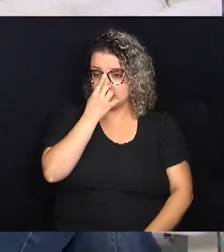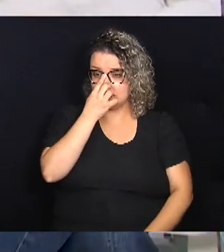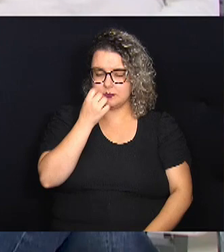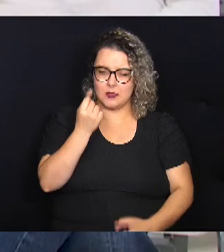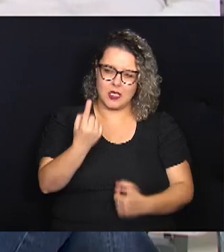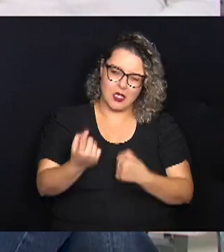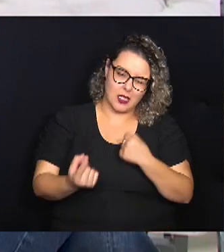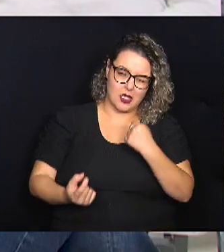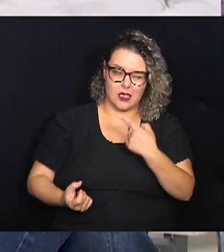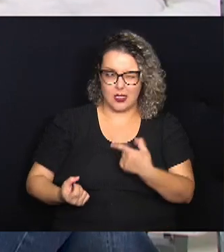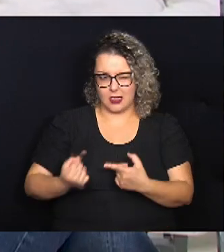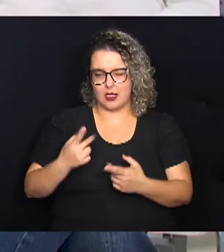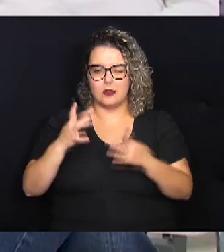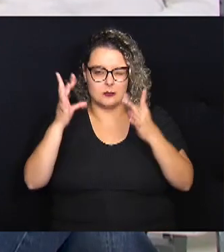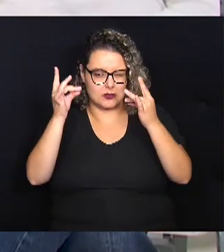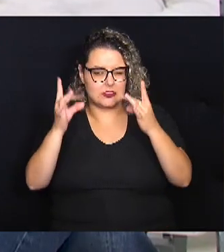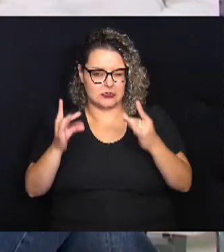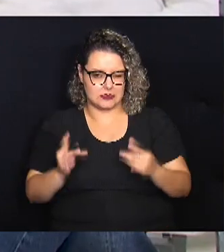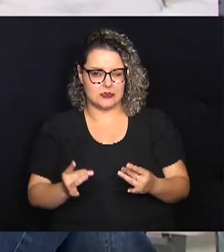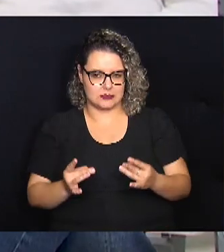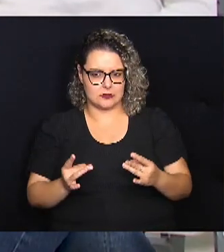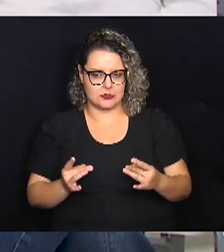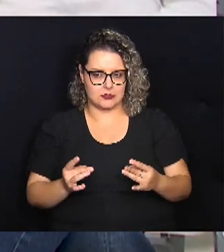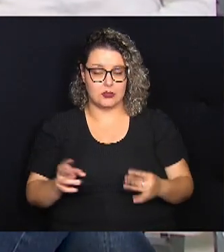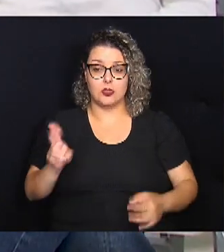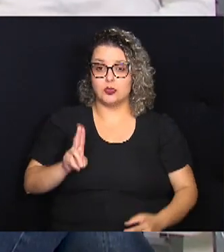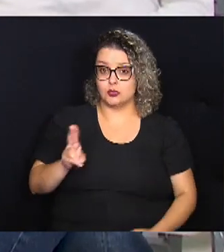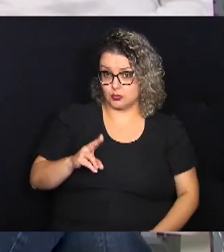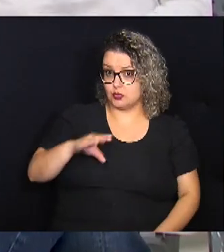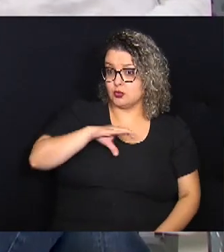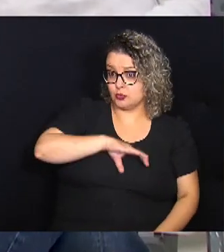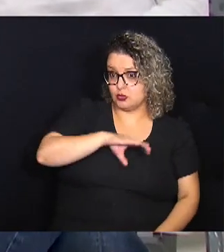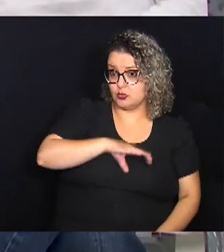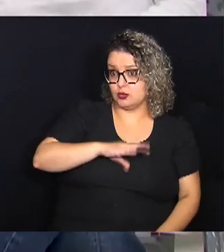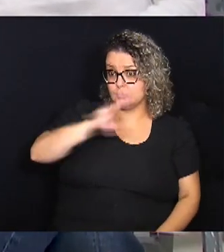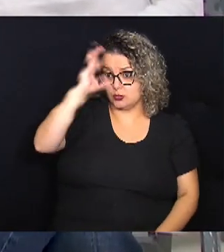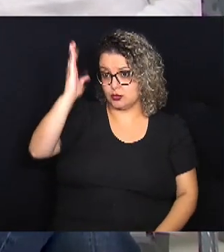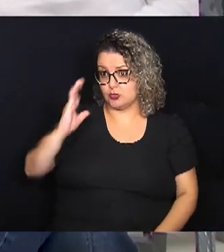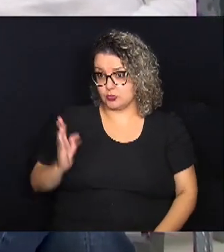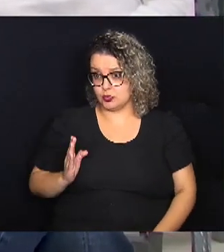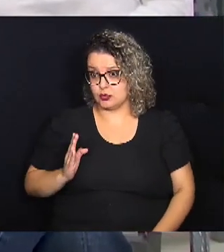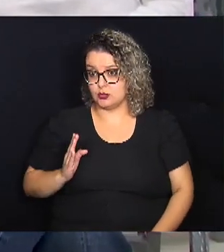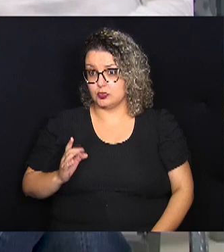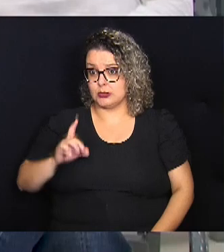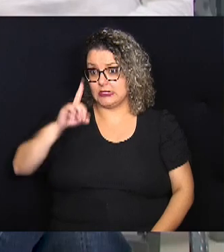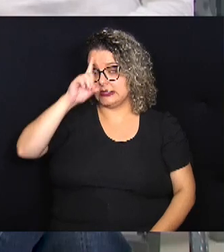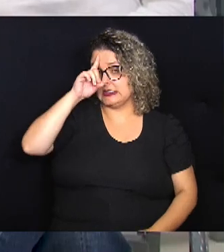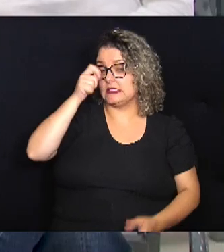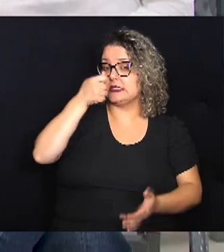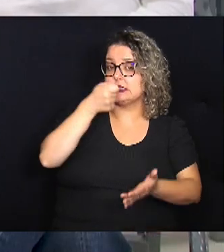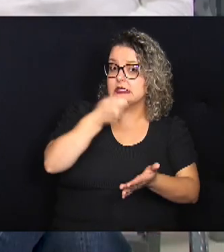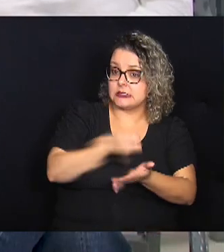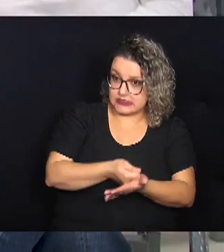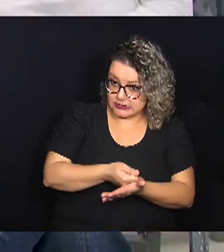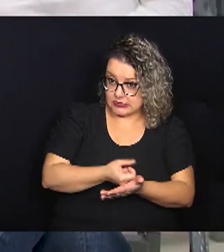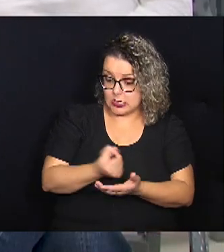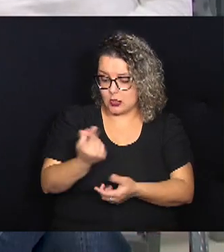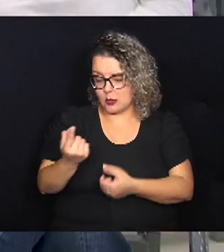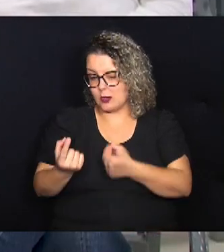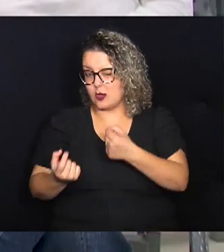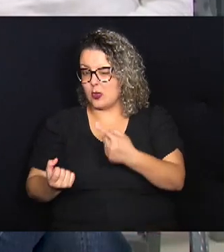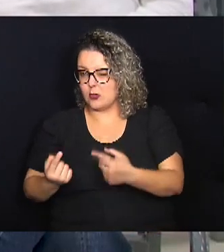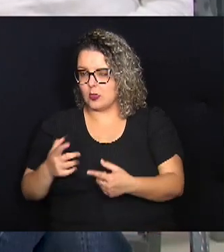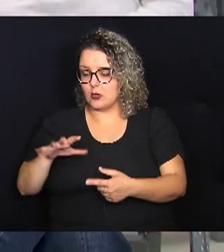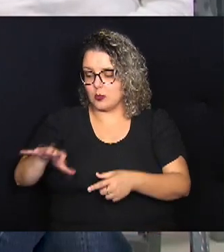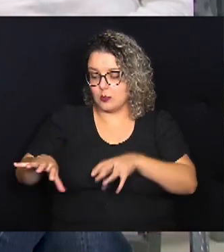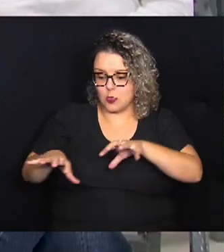algumas especificidades no uso do português brasileiro, determinadas por certos recortes